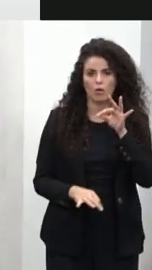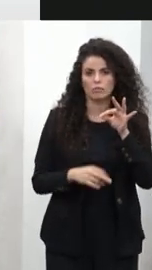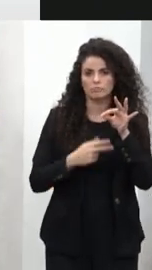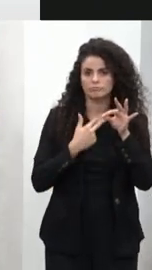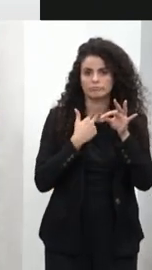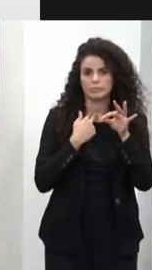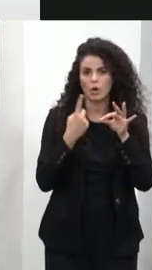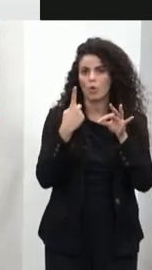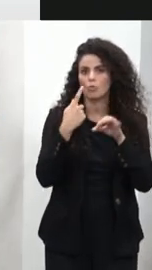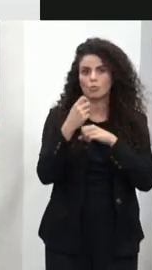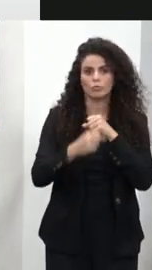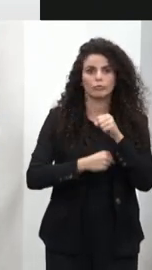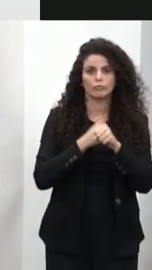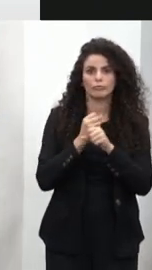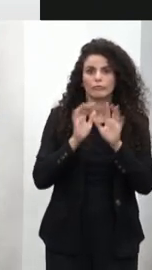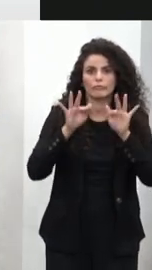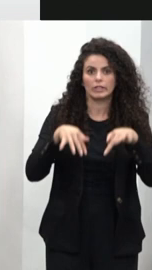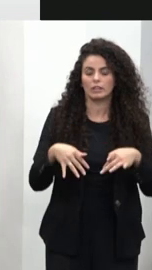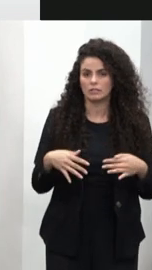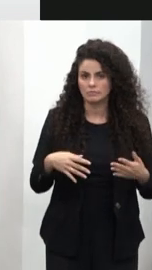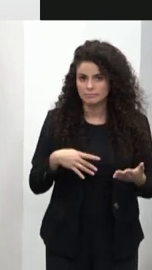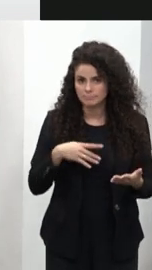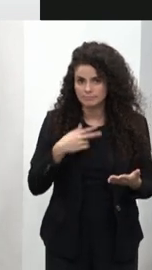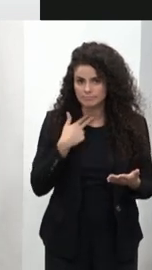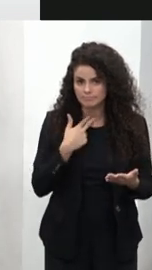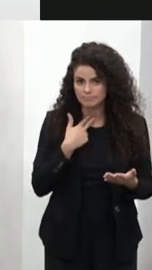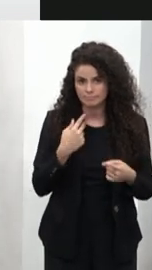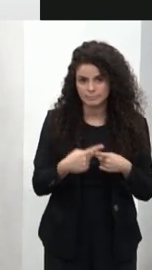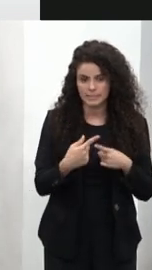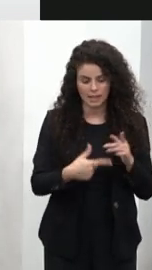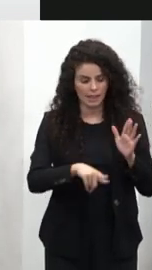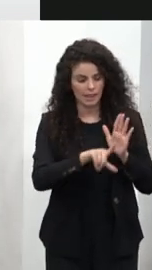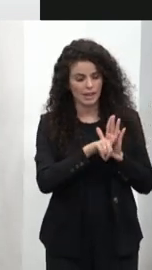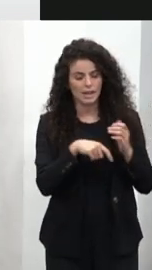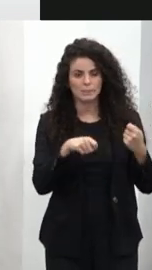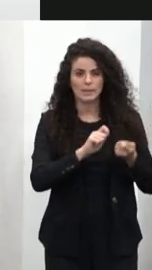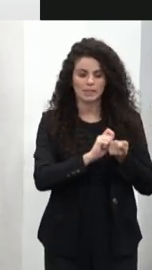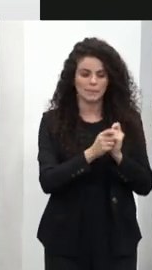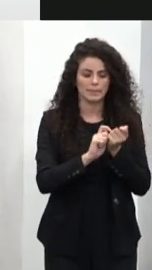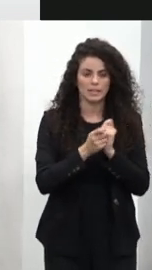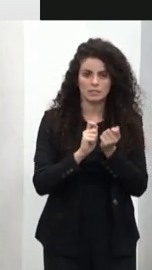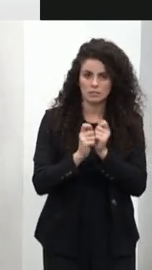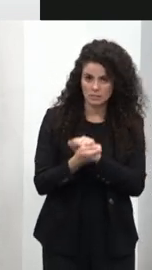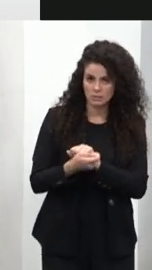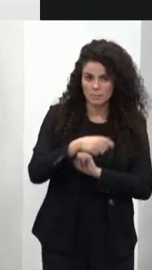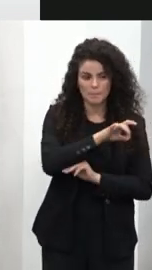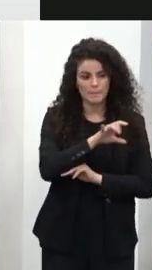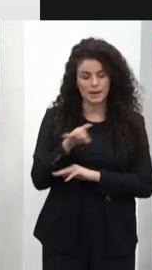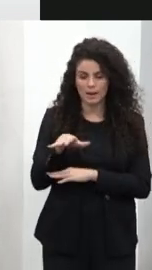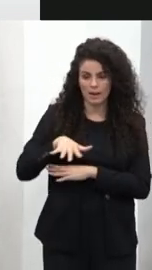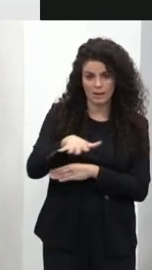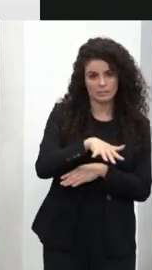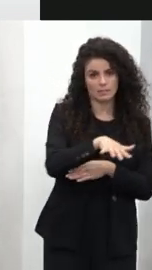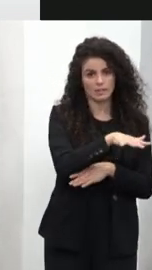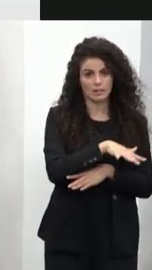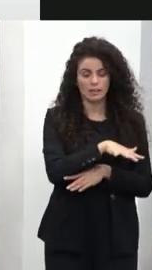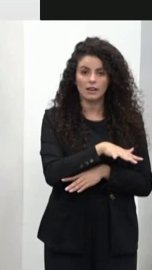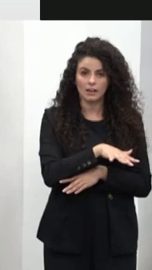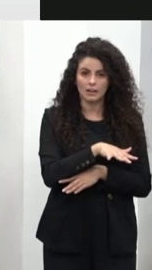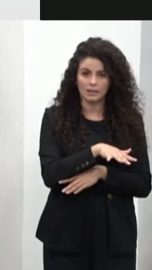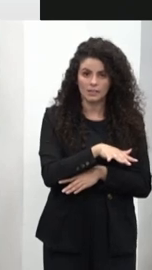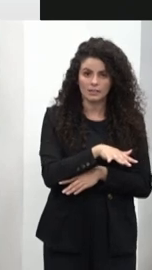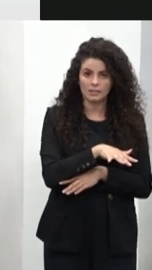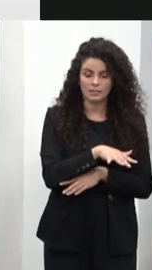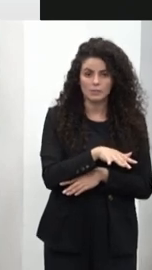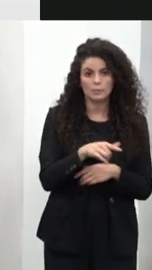um prazo até o final do ano né que a ideia da Lei então é preciso que haja isso e a utilização dieta dos recursos aí do